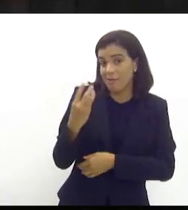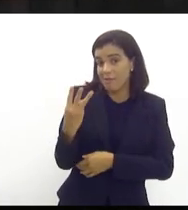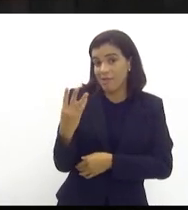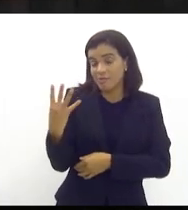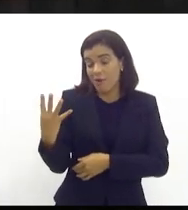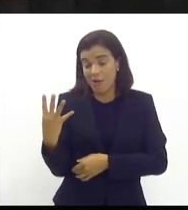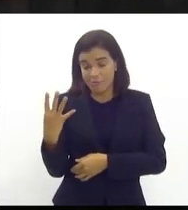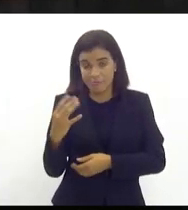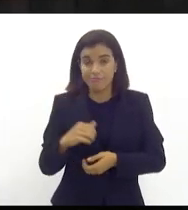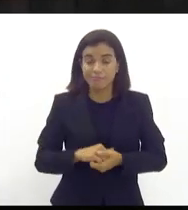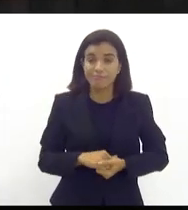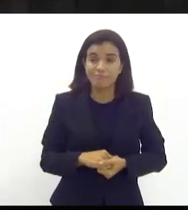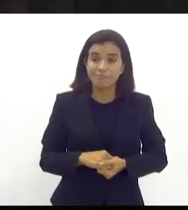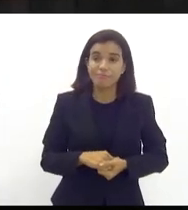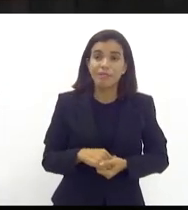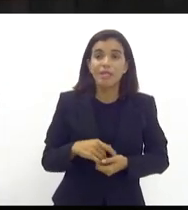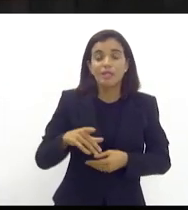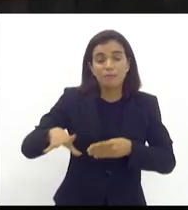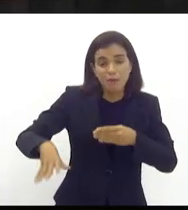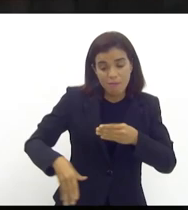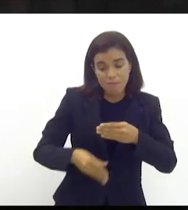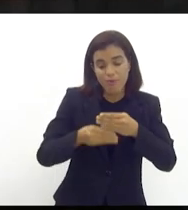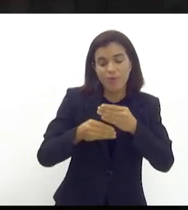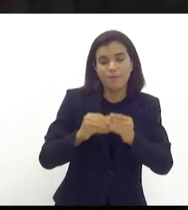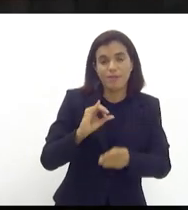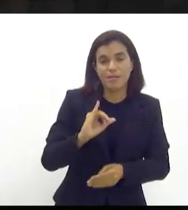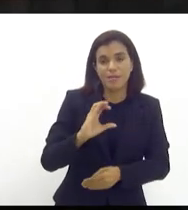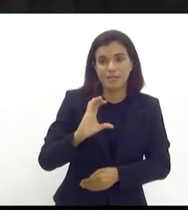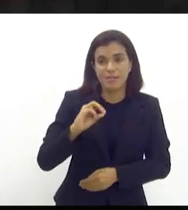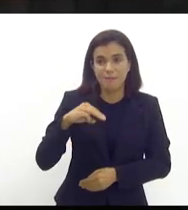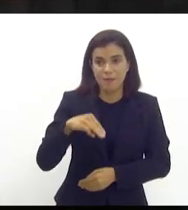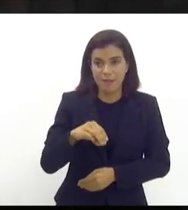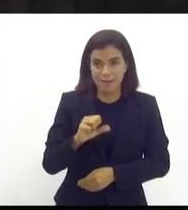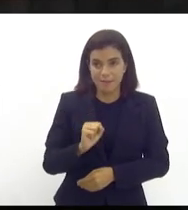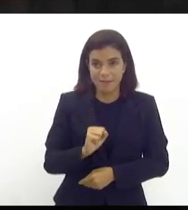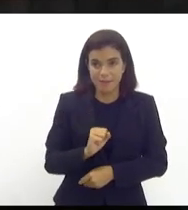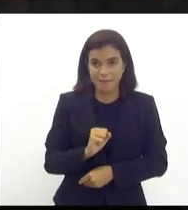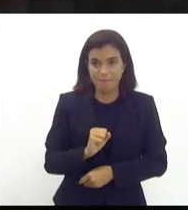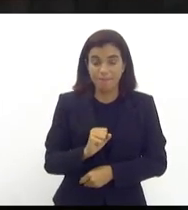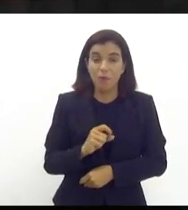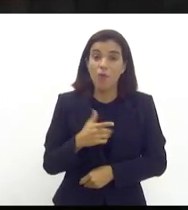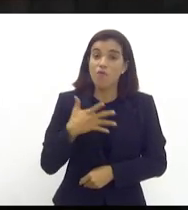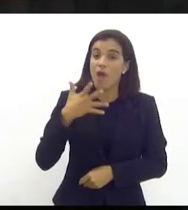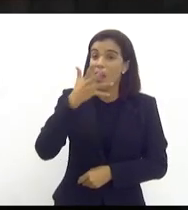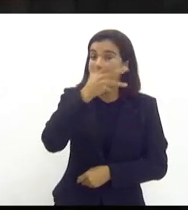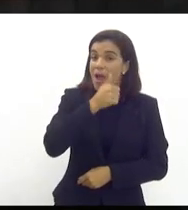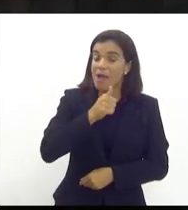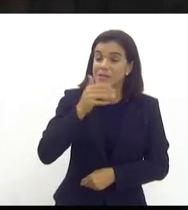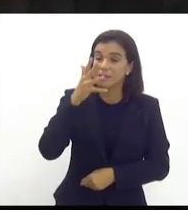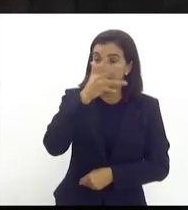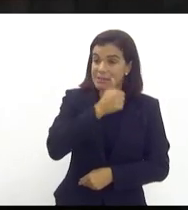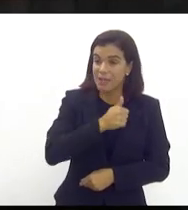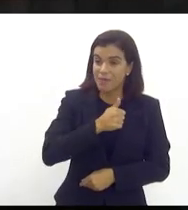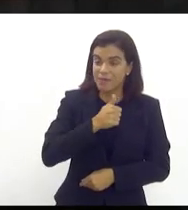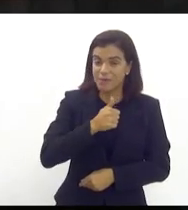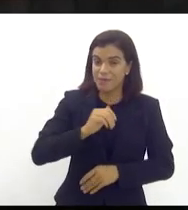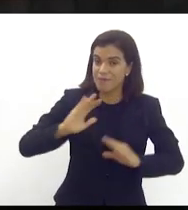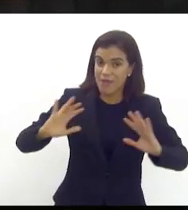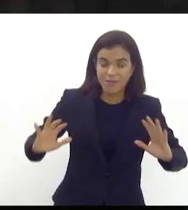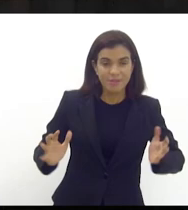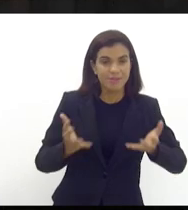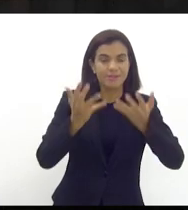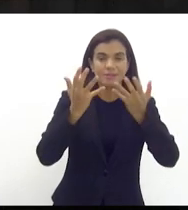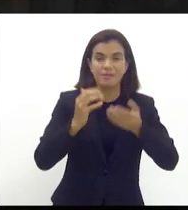e acrescentam o valor do ICMS, dizendo isso será a nossa salvação. Será a nossa